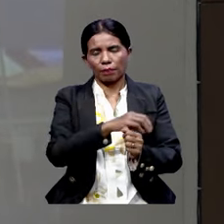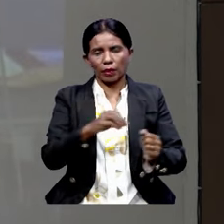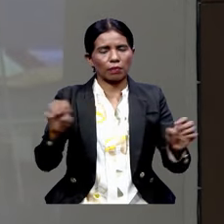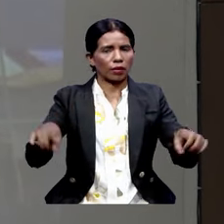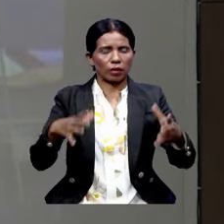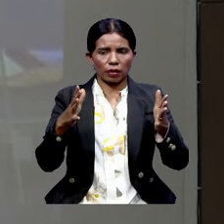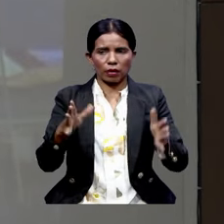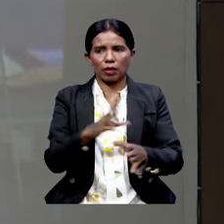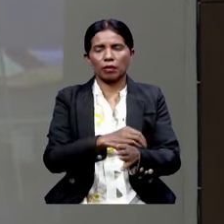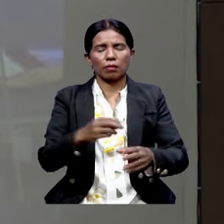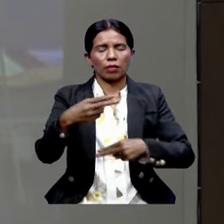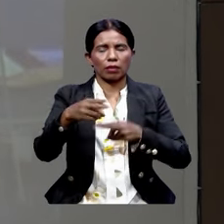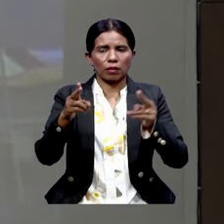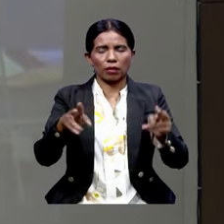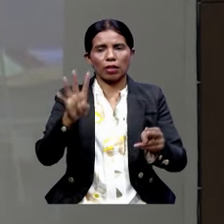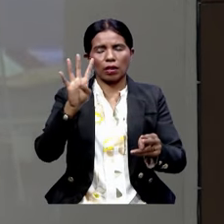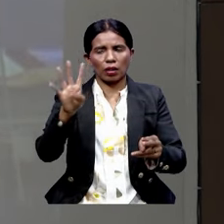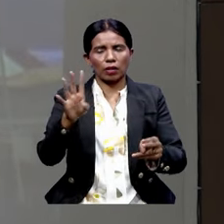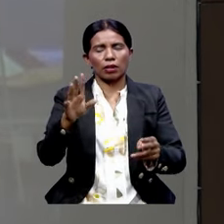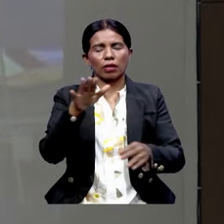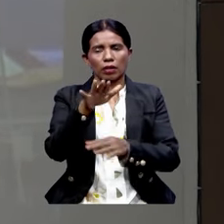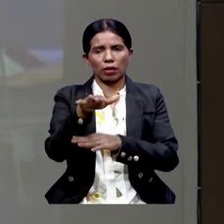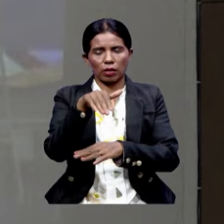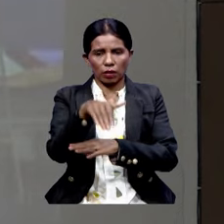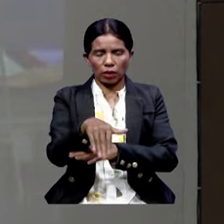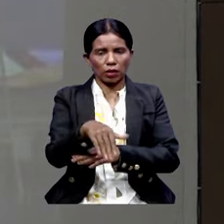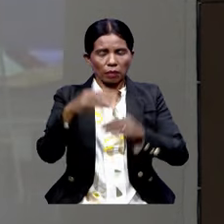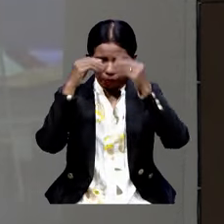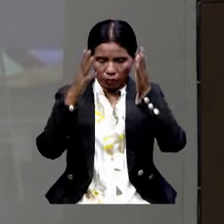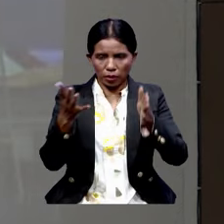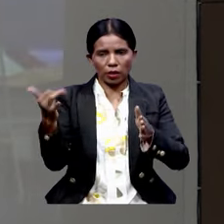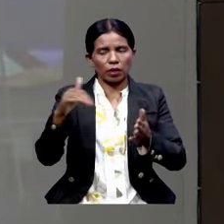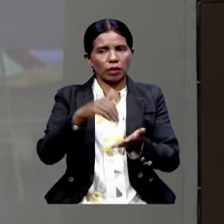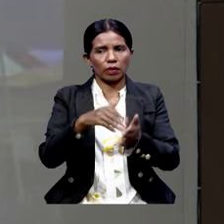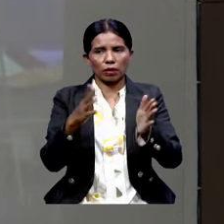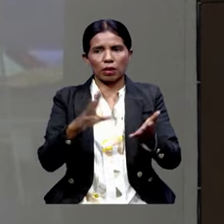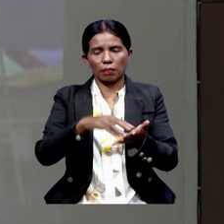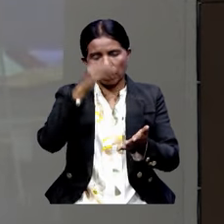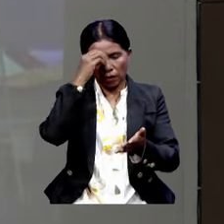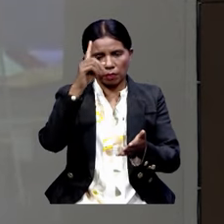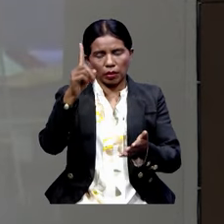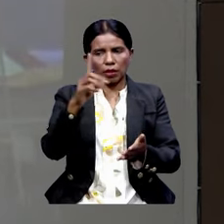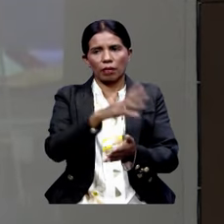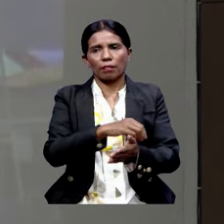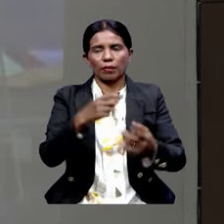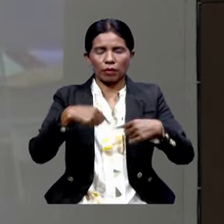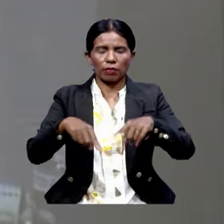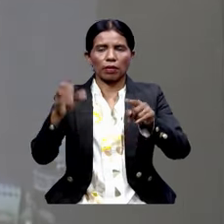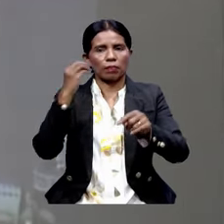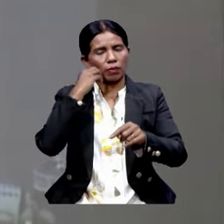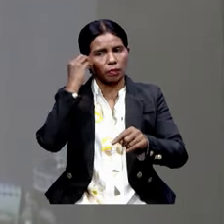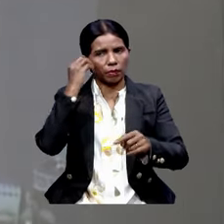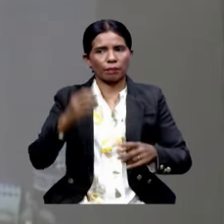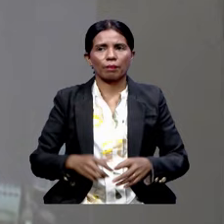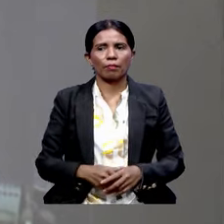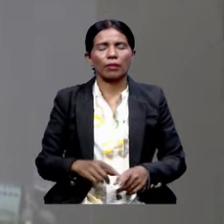humano, aula hat e turma da no locraic professores laia no estudante sira balung aprende mesa que sala larang no balung fila de bauma.